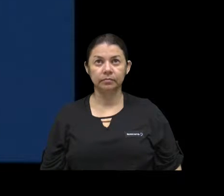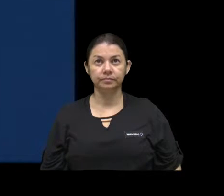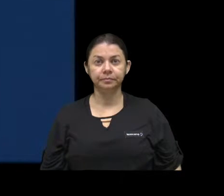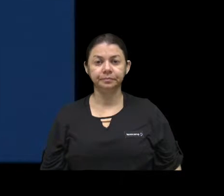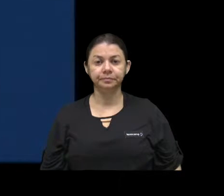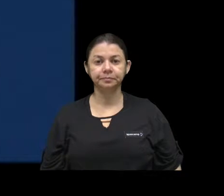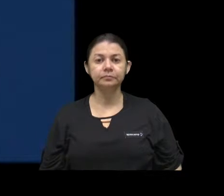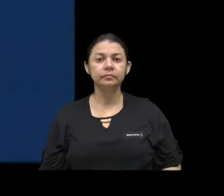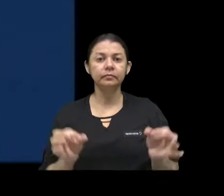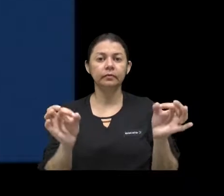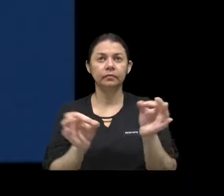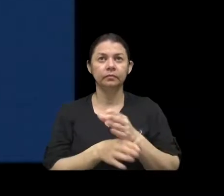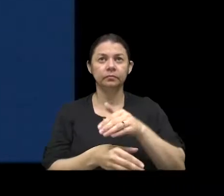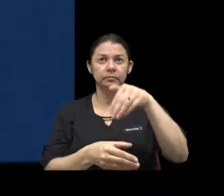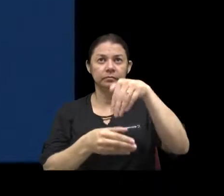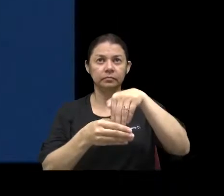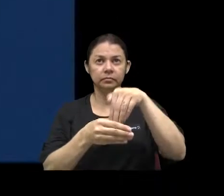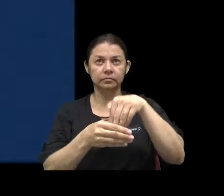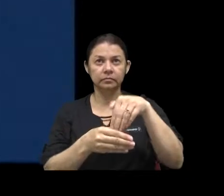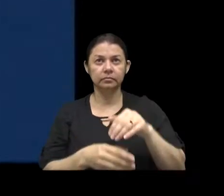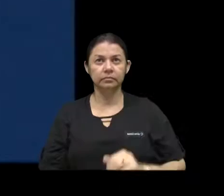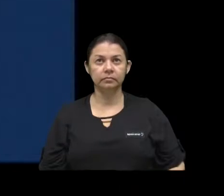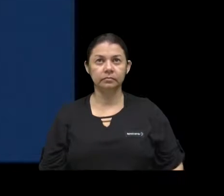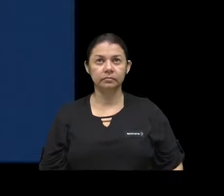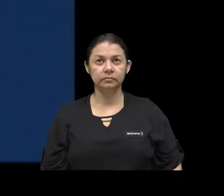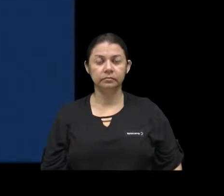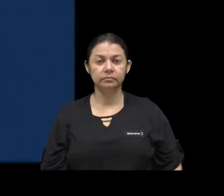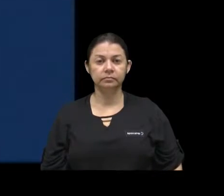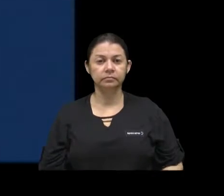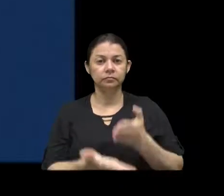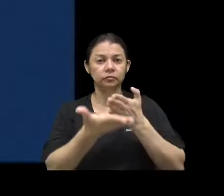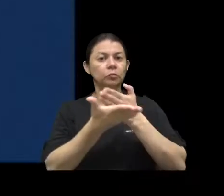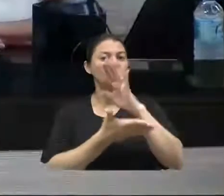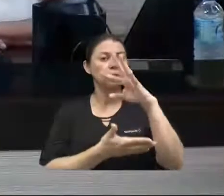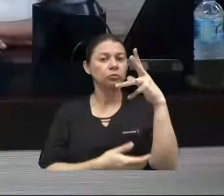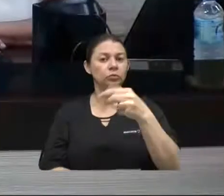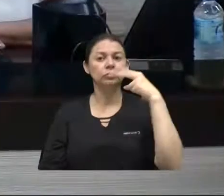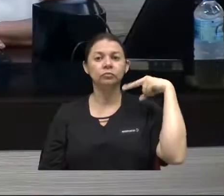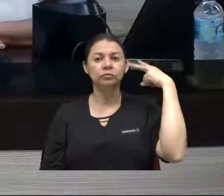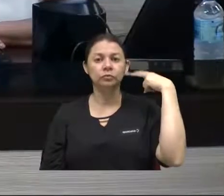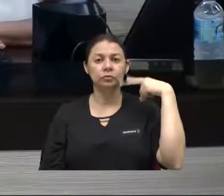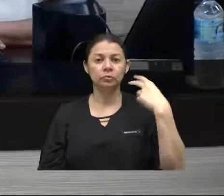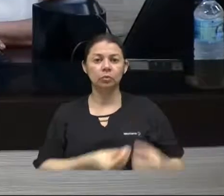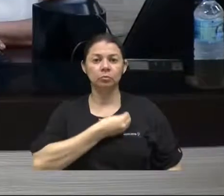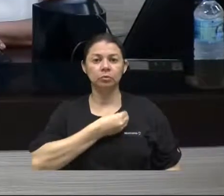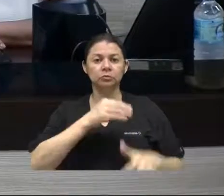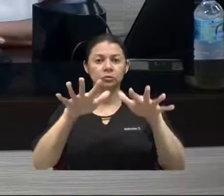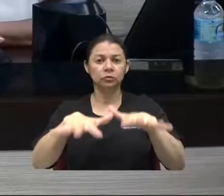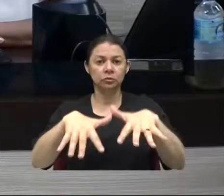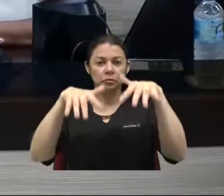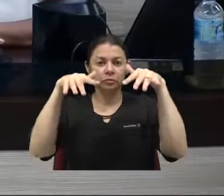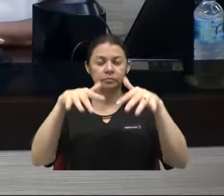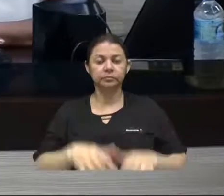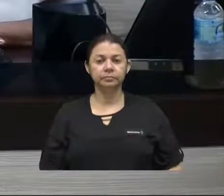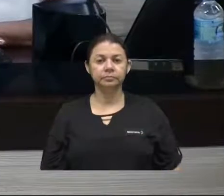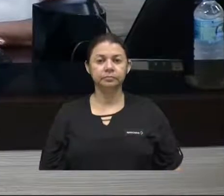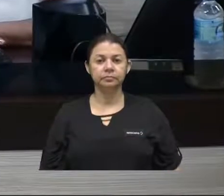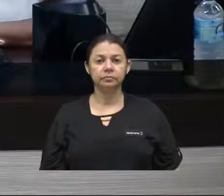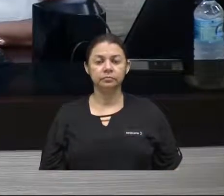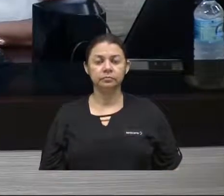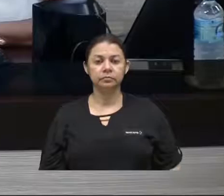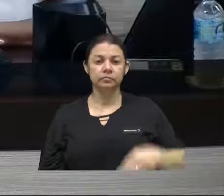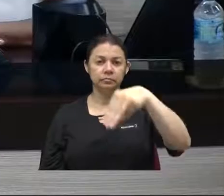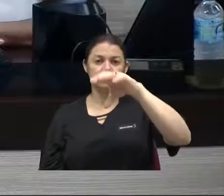Está encerrada a votação. Moção foi aprovada por todos os vereadores presentes no plenário. Próxima moção.